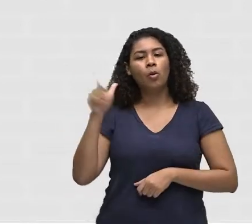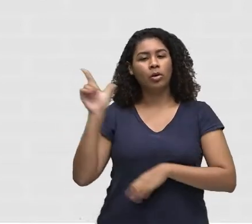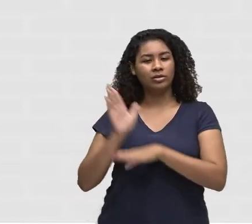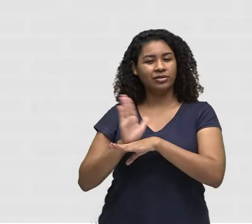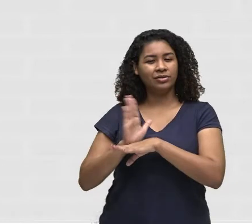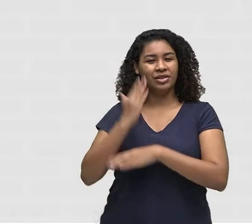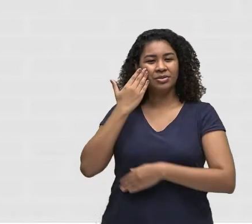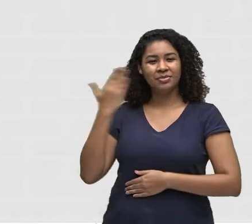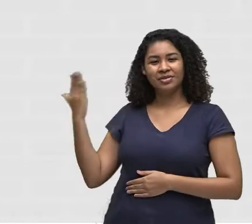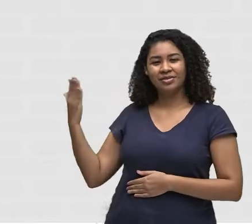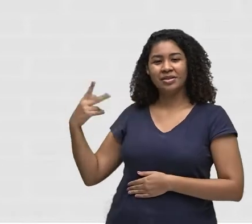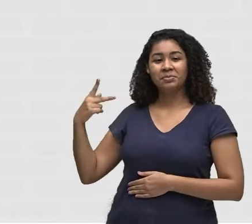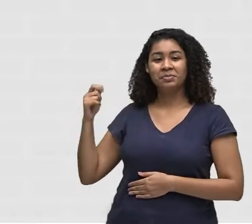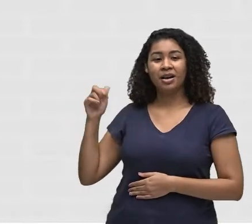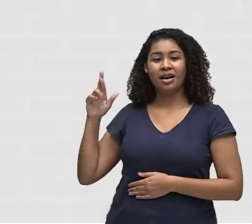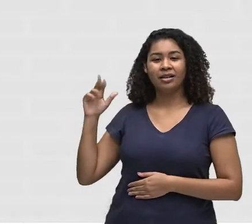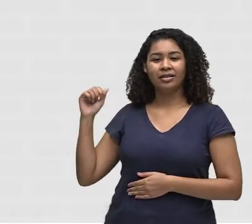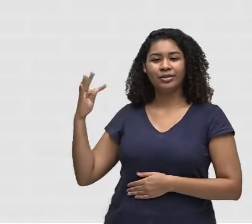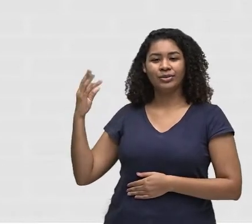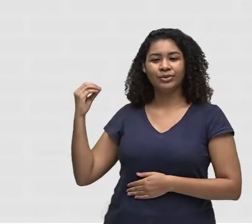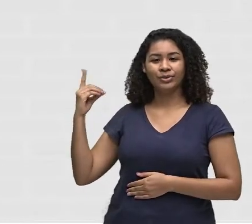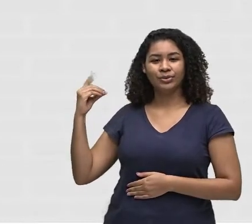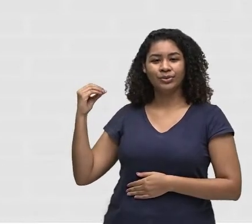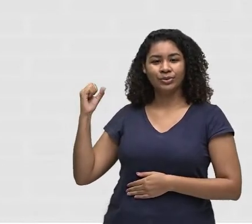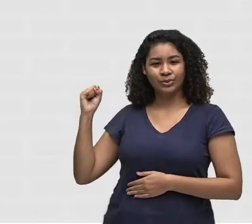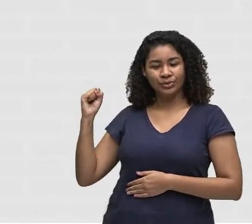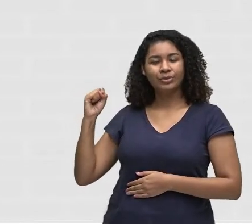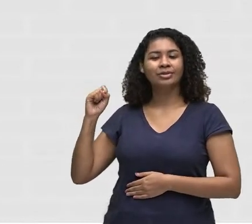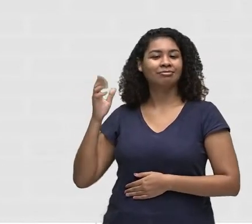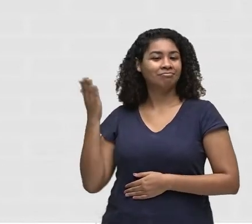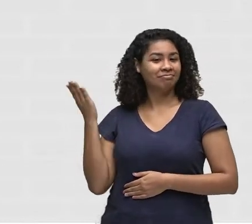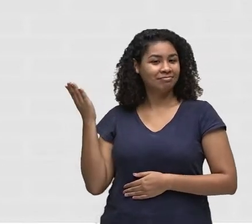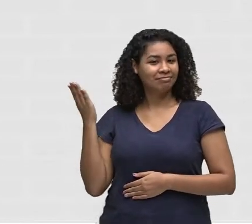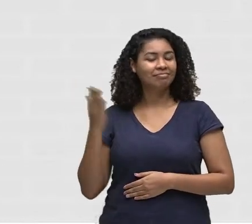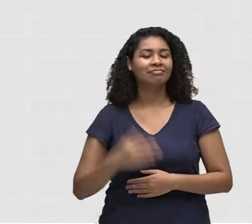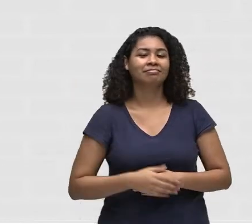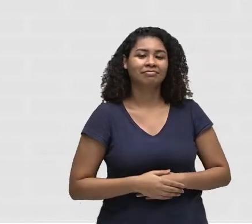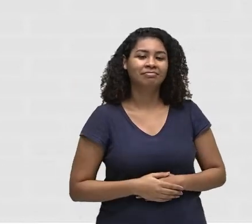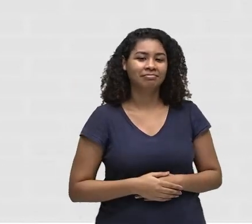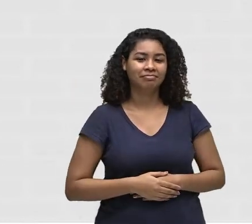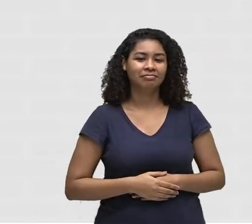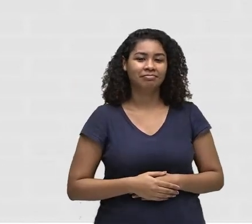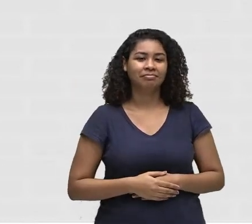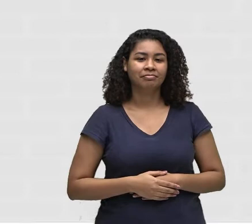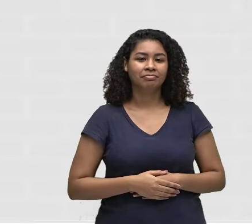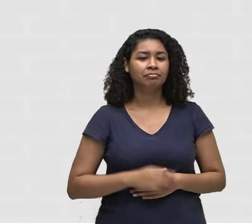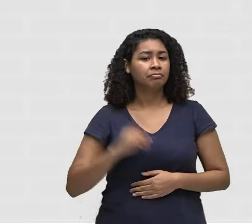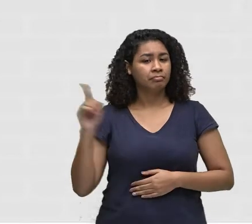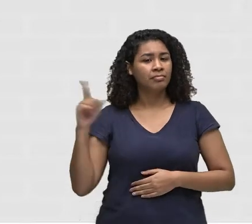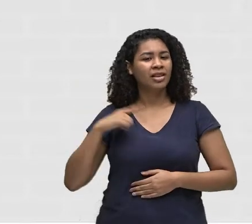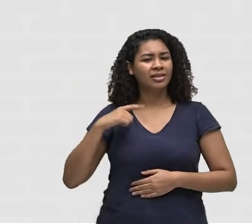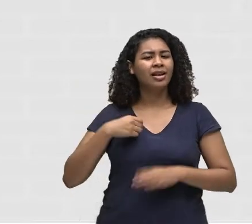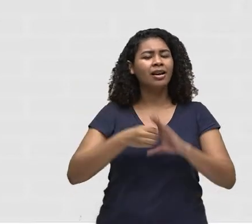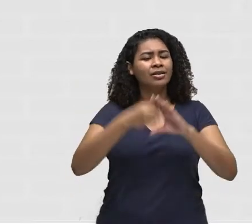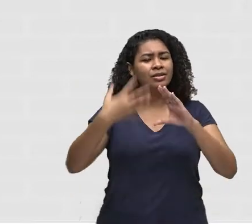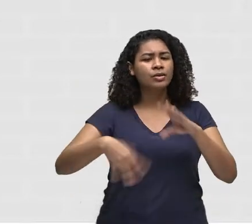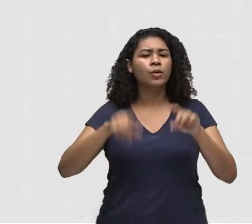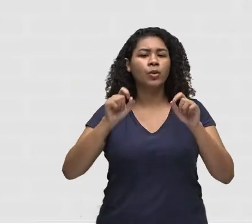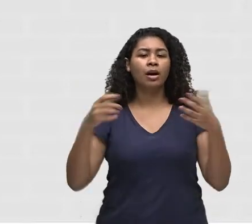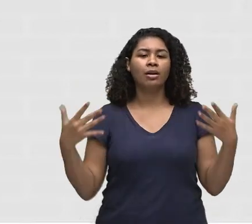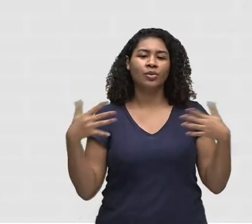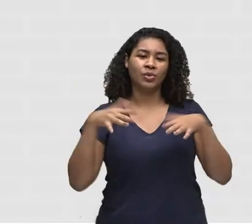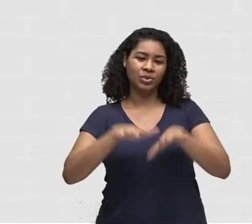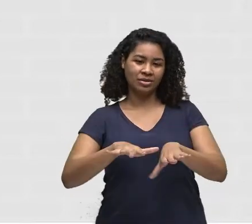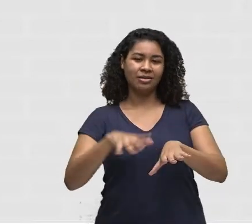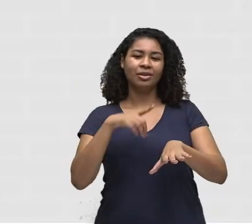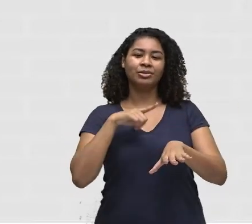que é um documentário que acompanha alguns atletas brasileiros de Jogos Paralímpicos. E tem esse aspecto da inclusão também, Sim.